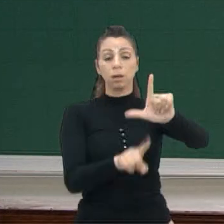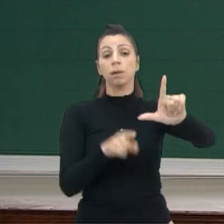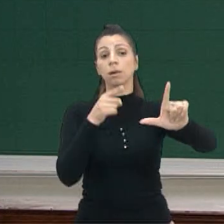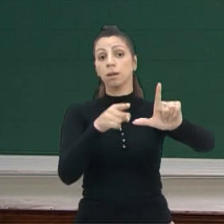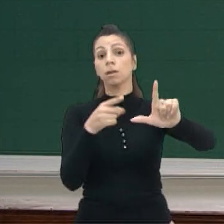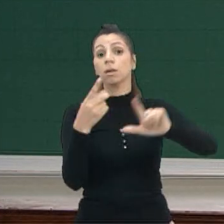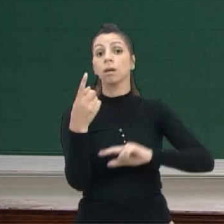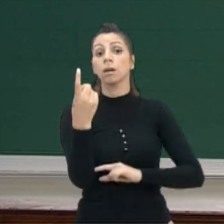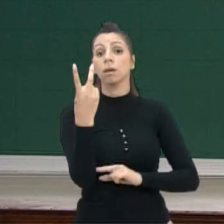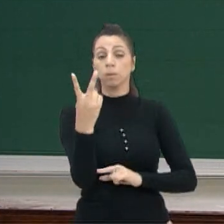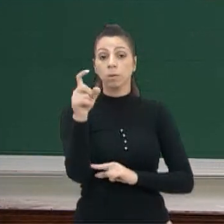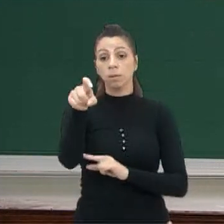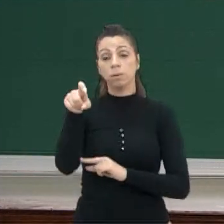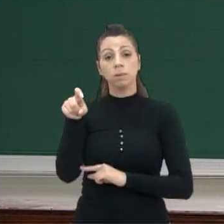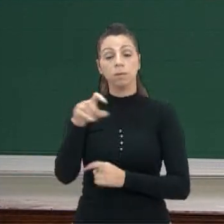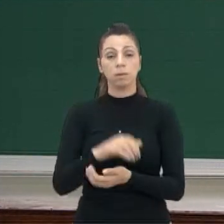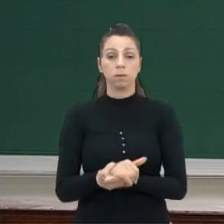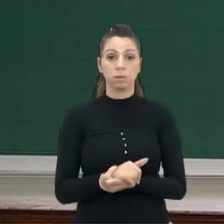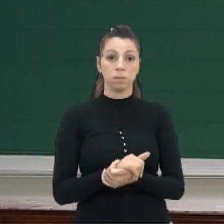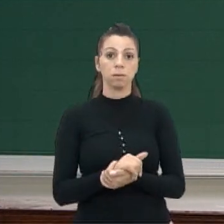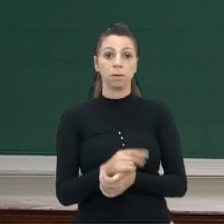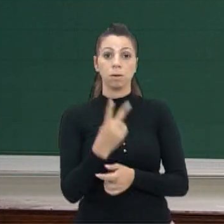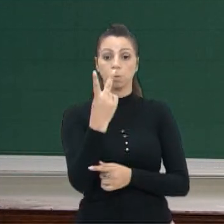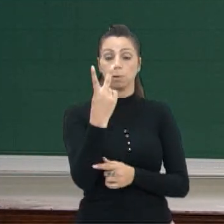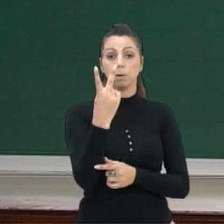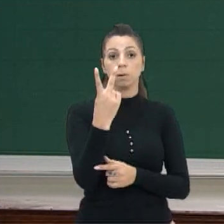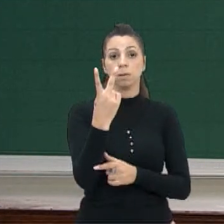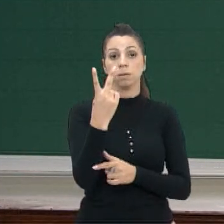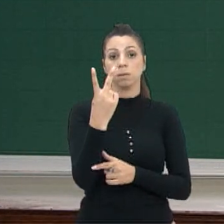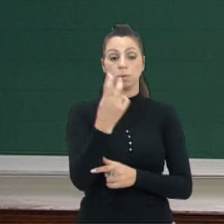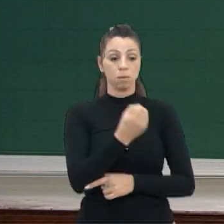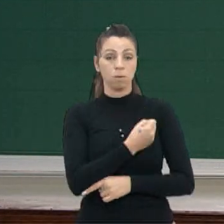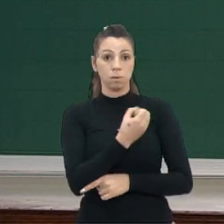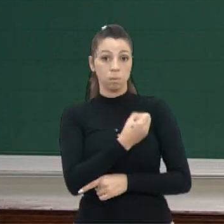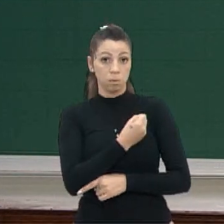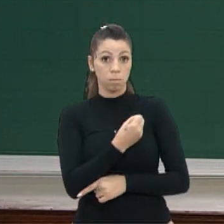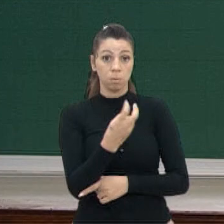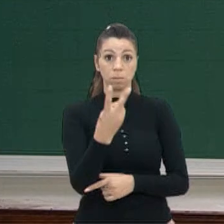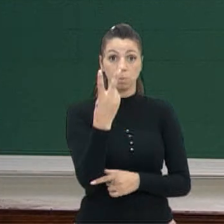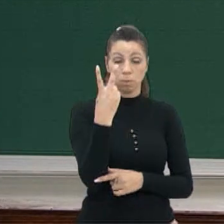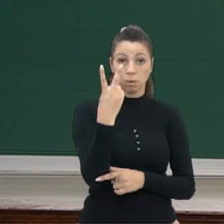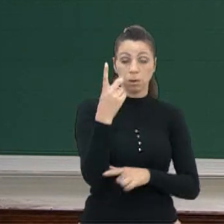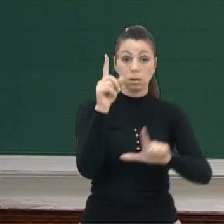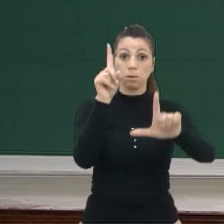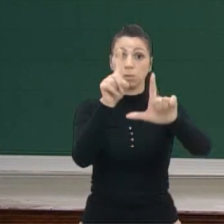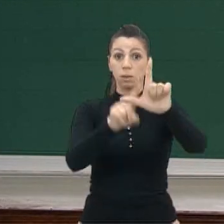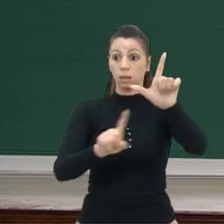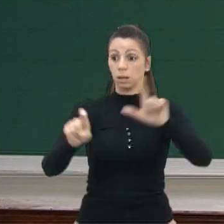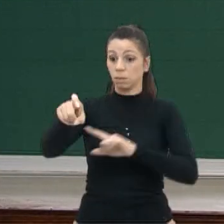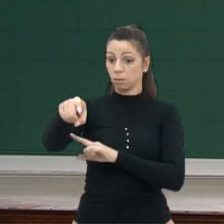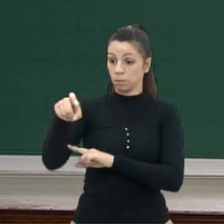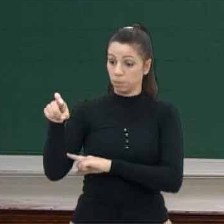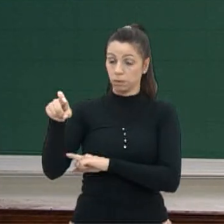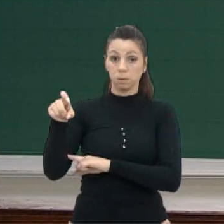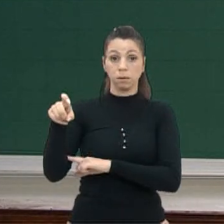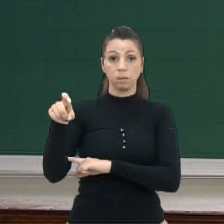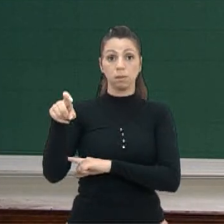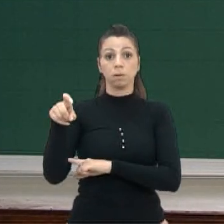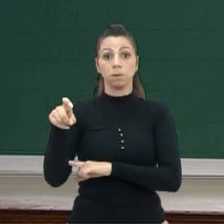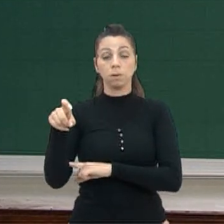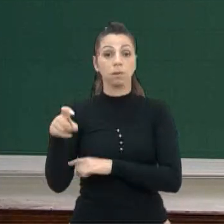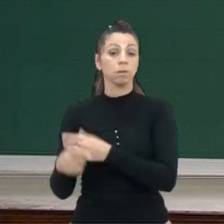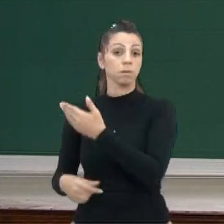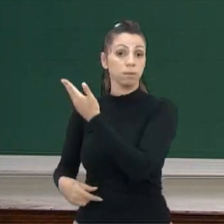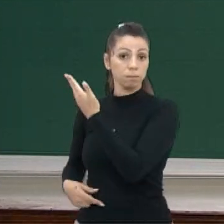No 2x, o meu coeficiente é 2 e a parte literal é x. Não tem problema os coeficientes serem diferentes, mas o que está pegando